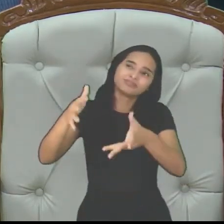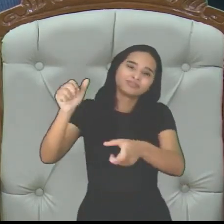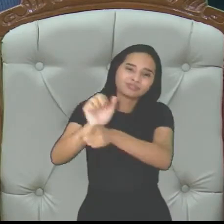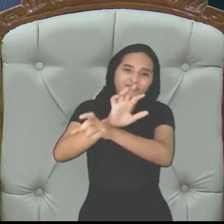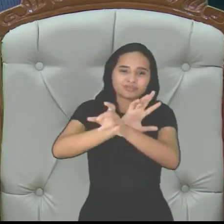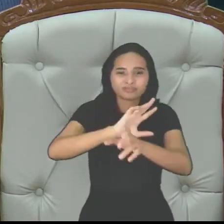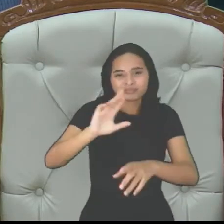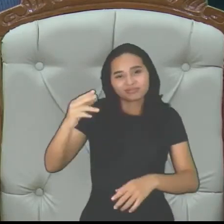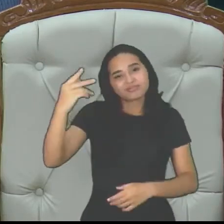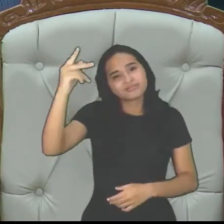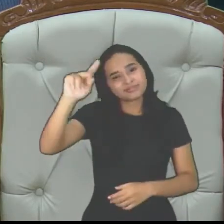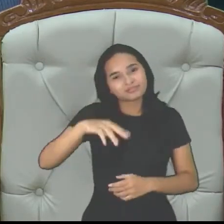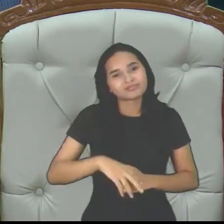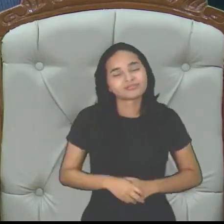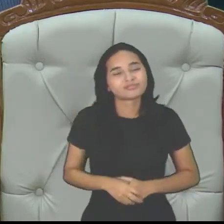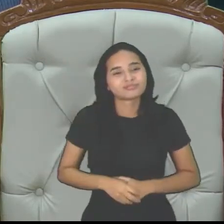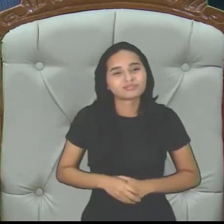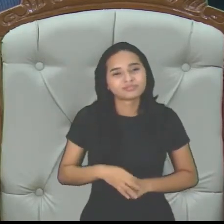dele.